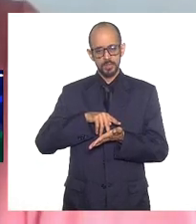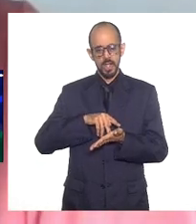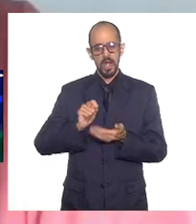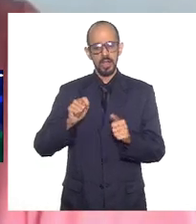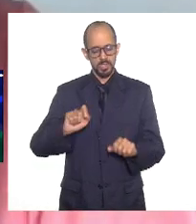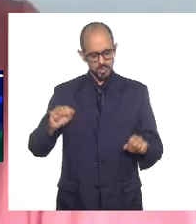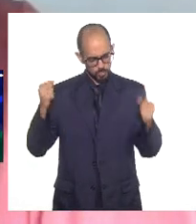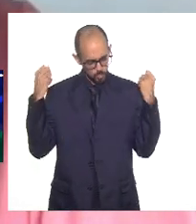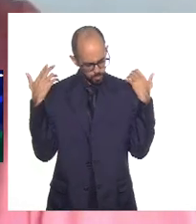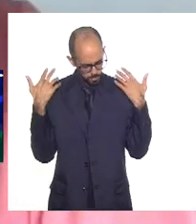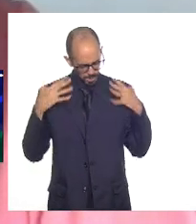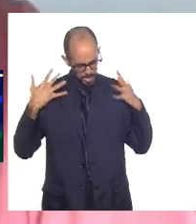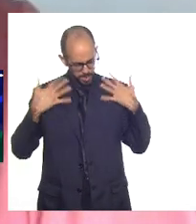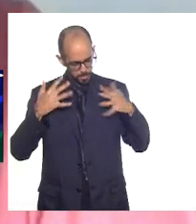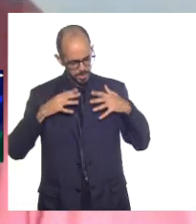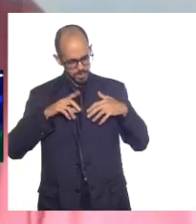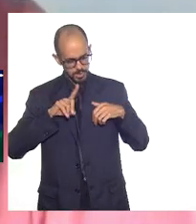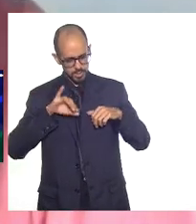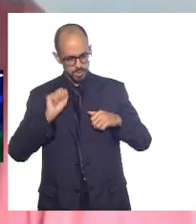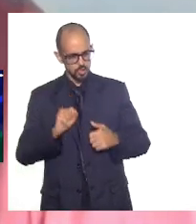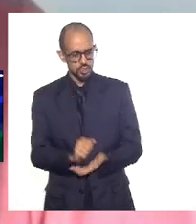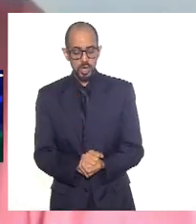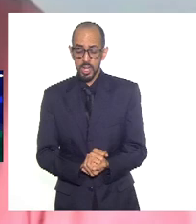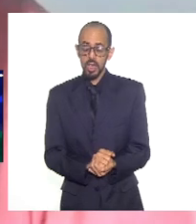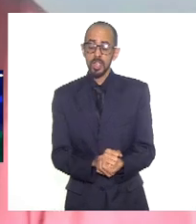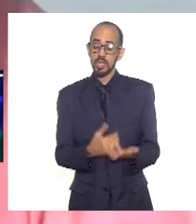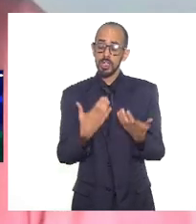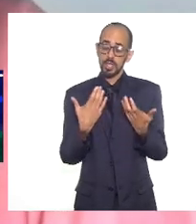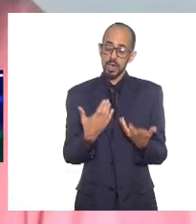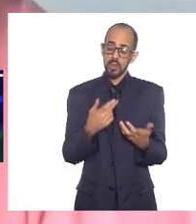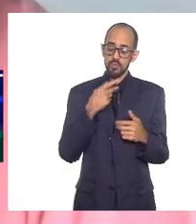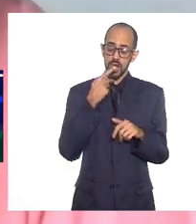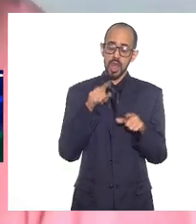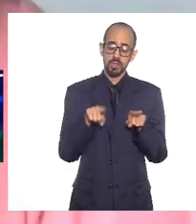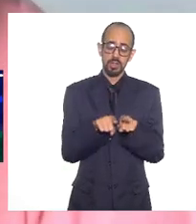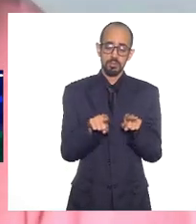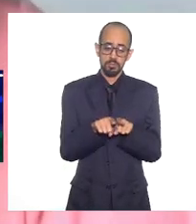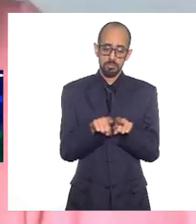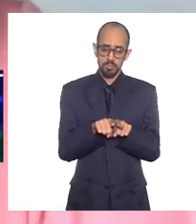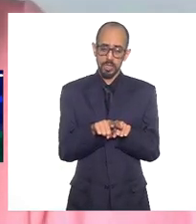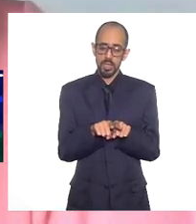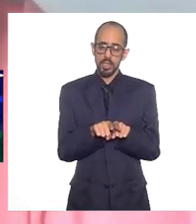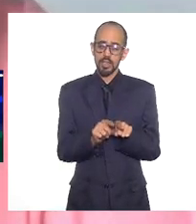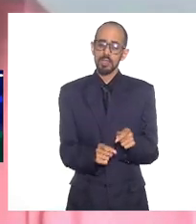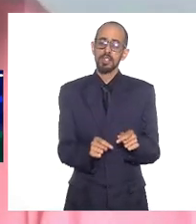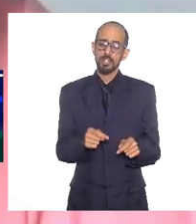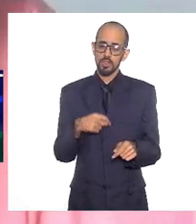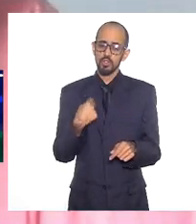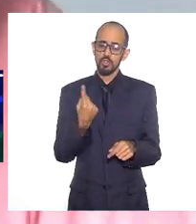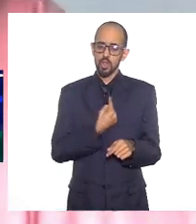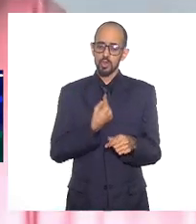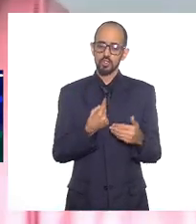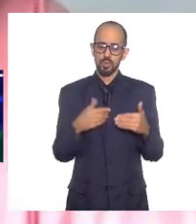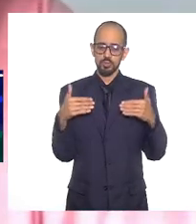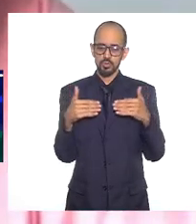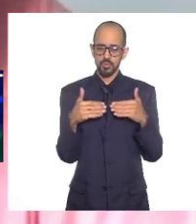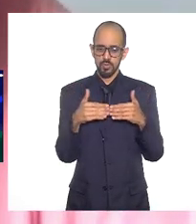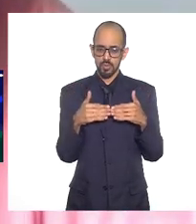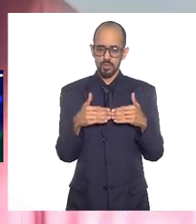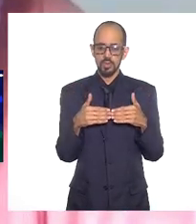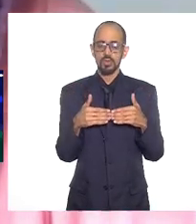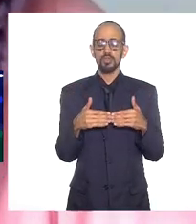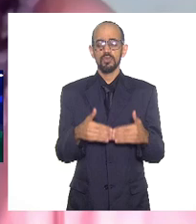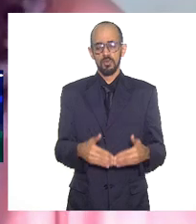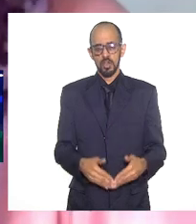desse dia. E reitero, né, que no mérito ao projeto parecer é favorável, mas contrário a todas